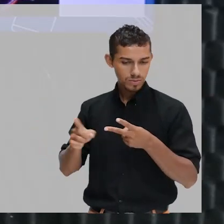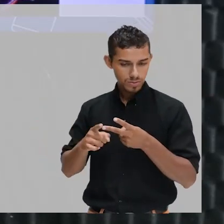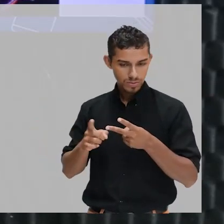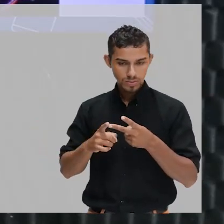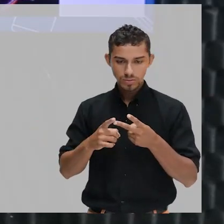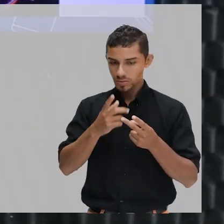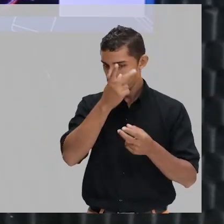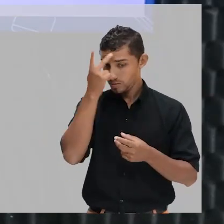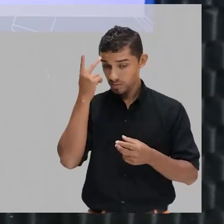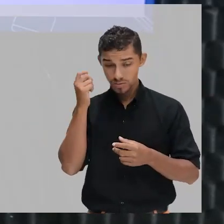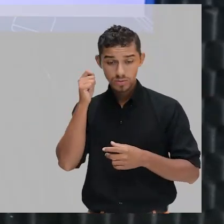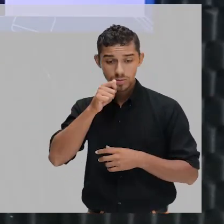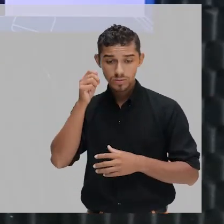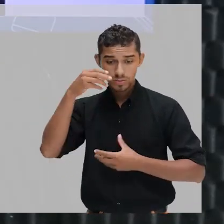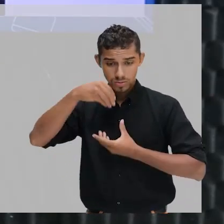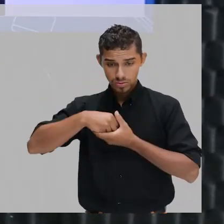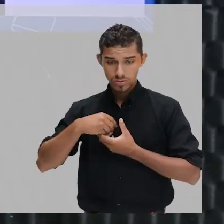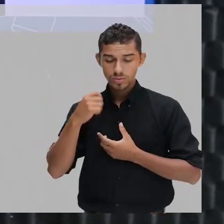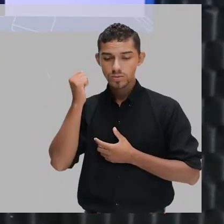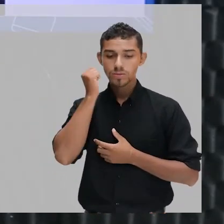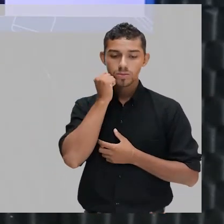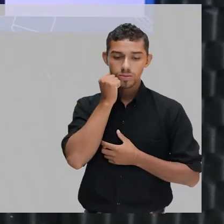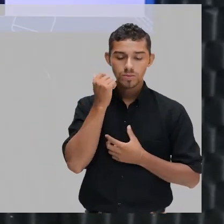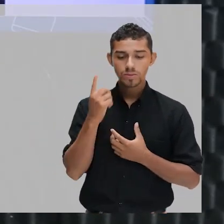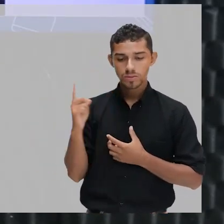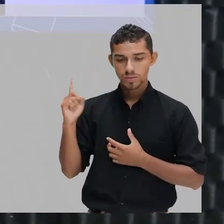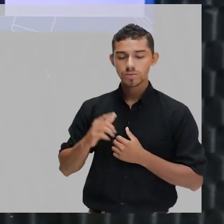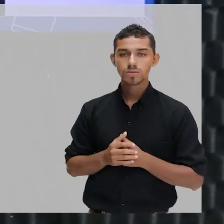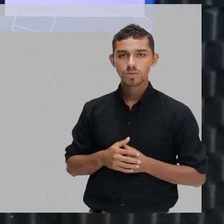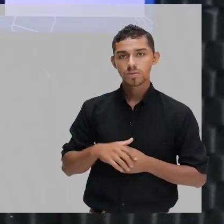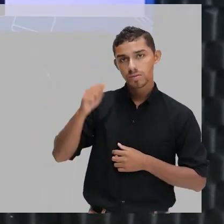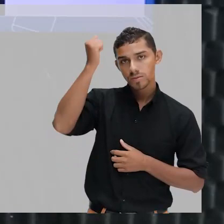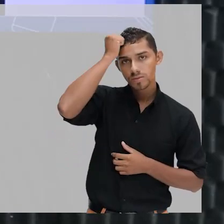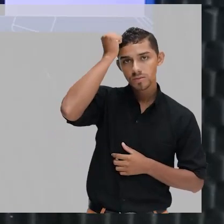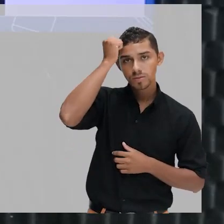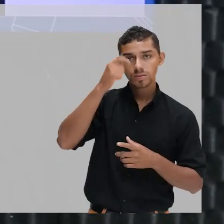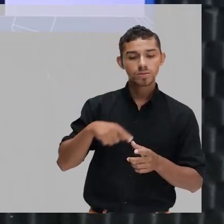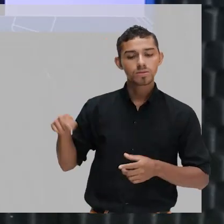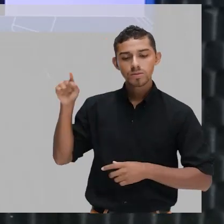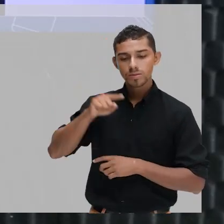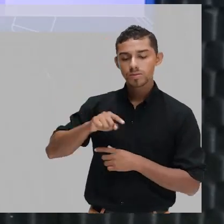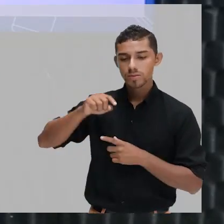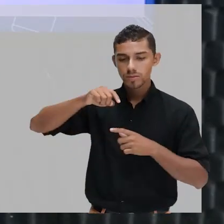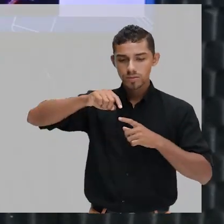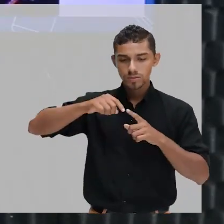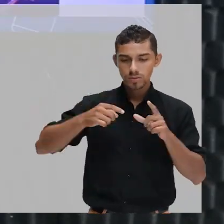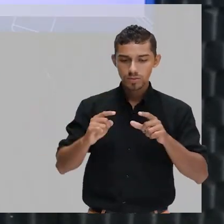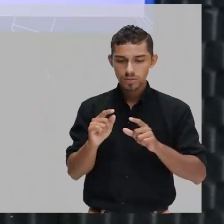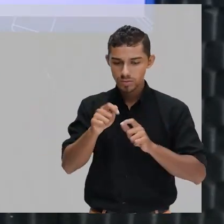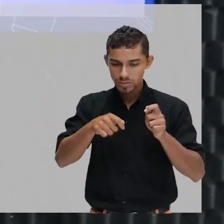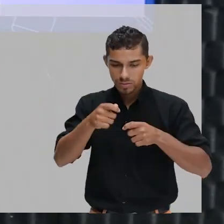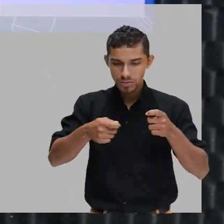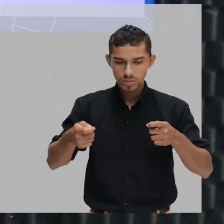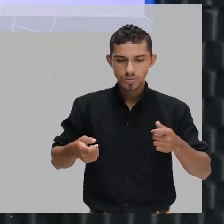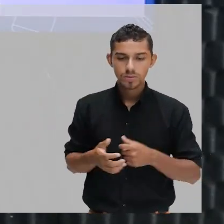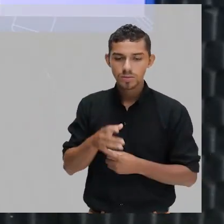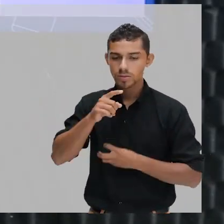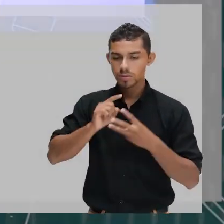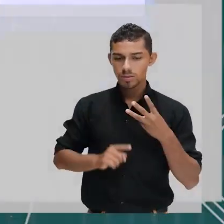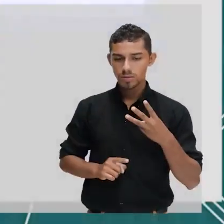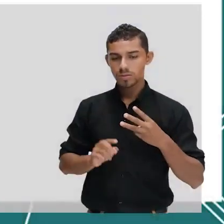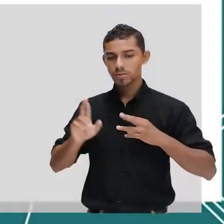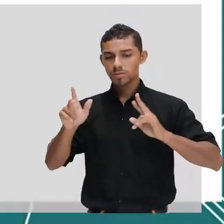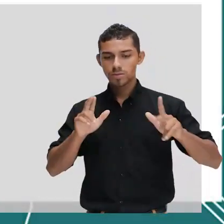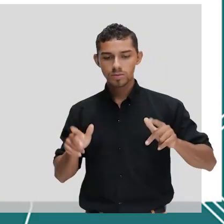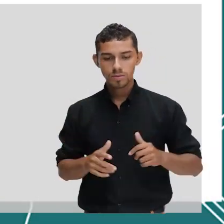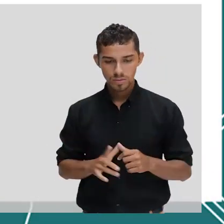Personagem onde os atores estejam interagindo e bonecos de varetas. 3 formas diferentes de animação